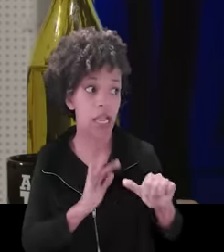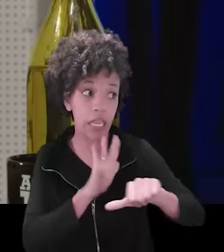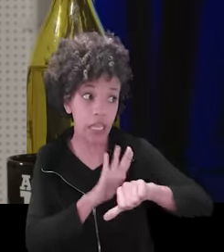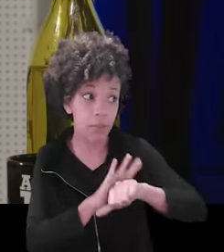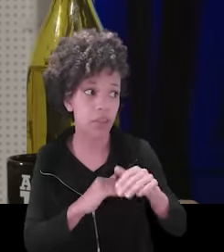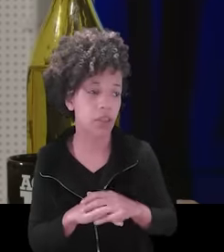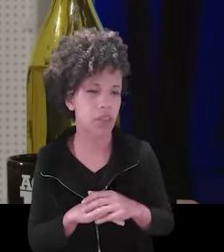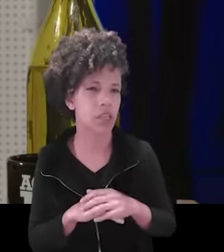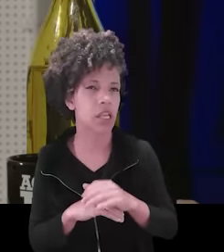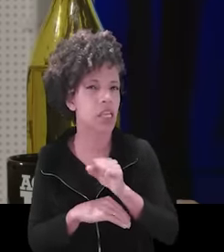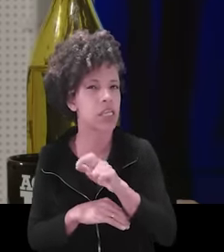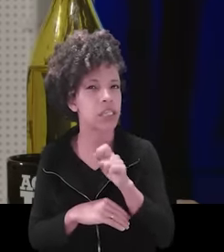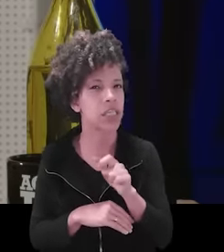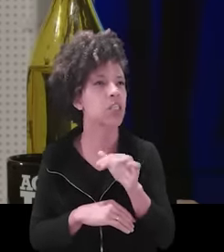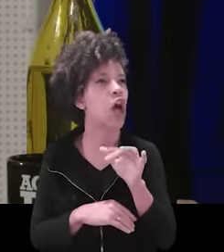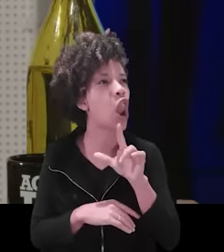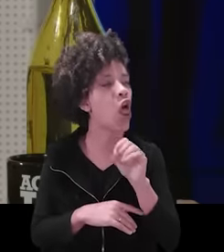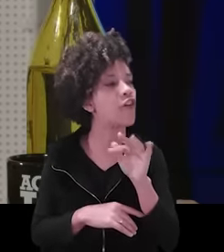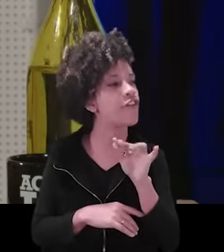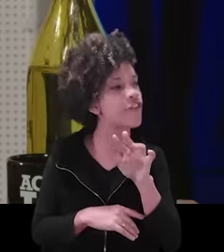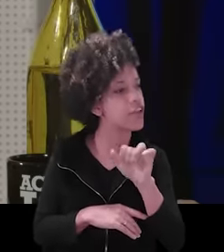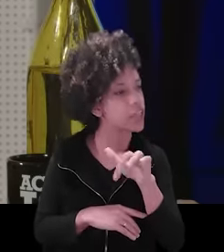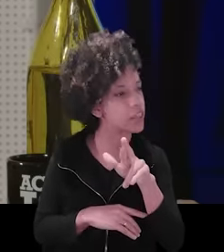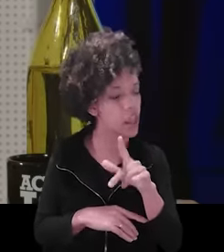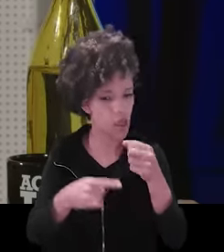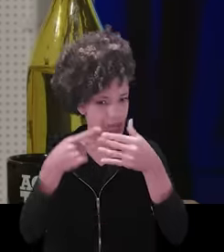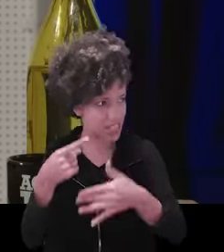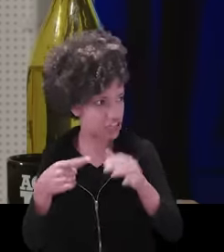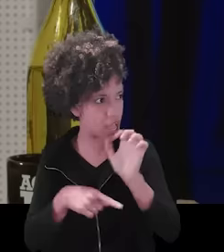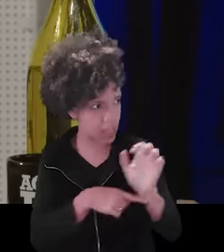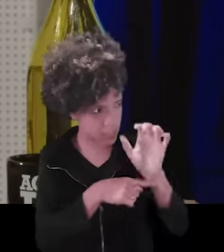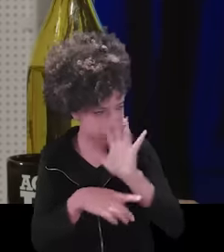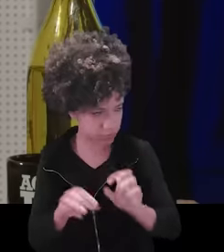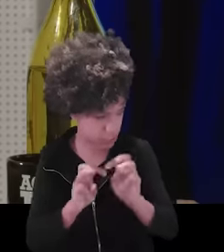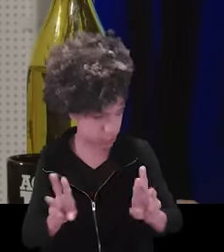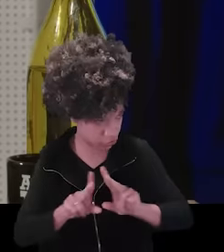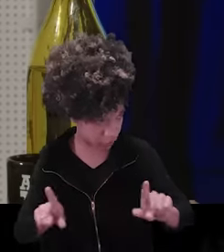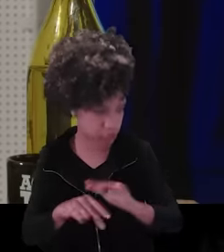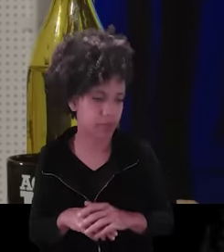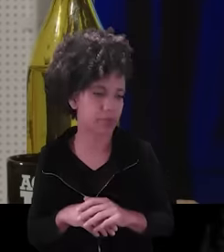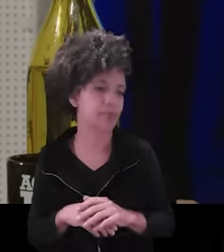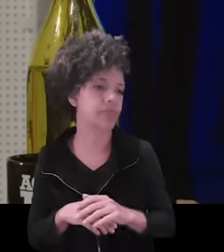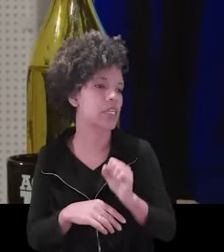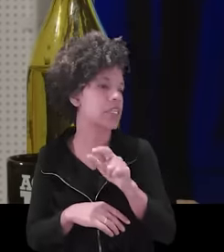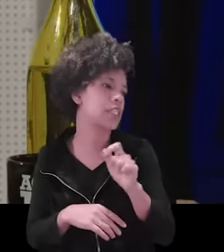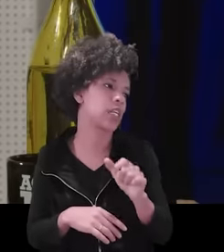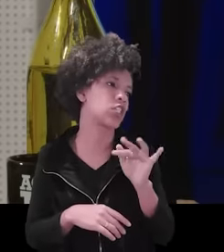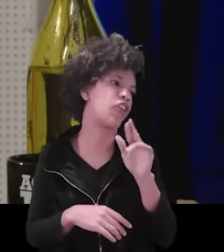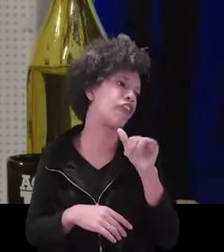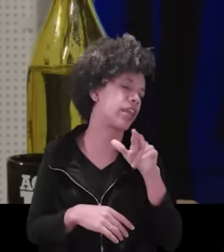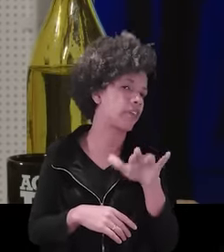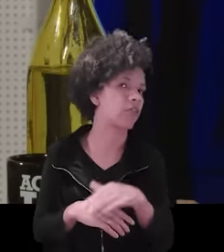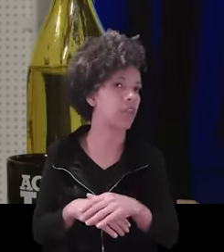cometeu algum creme chama sexual ofender se você ir no Google porque cada estado é um site diferente então você coloca lá o